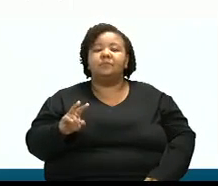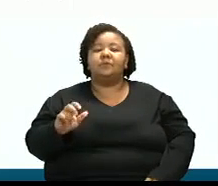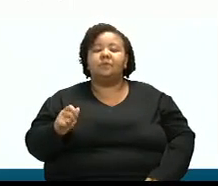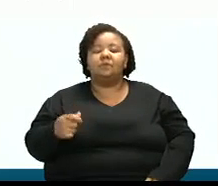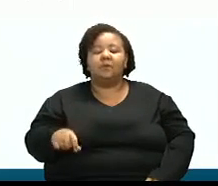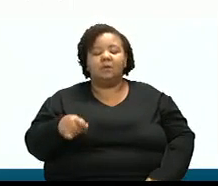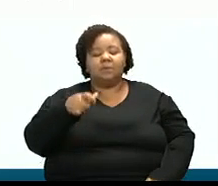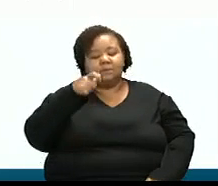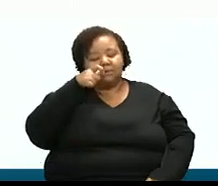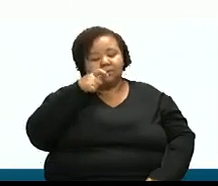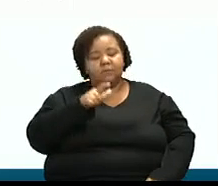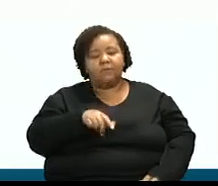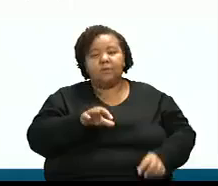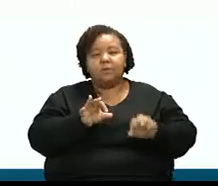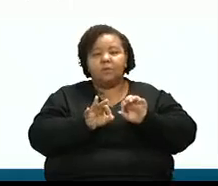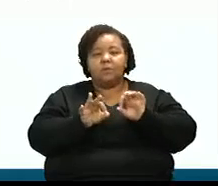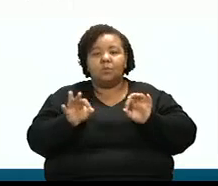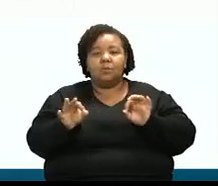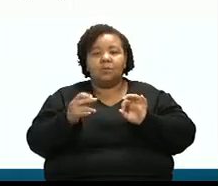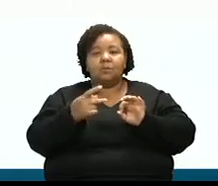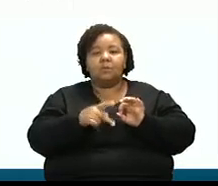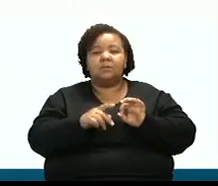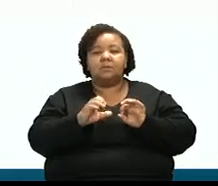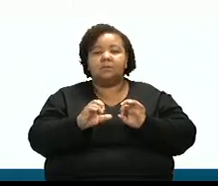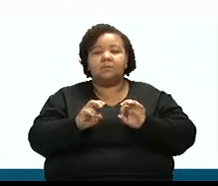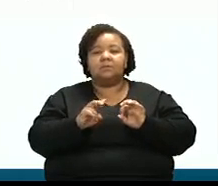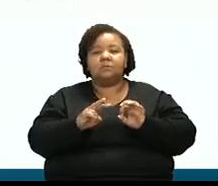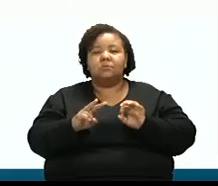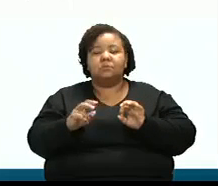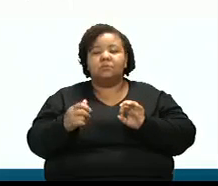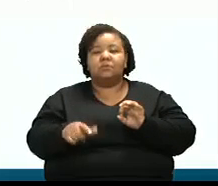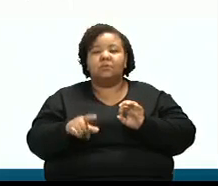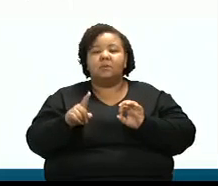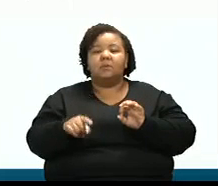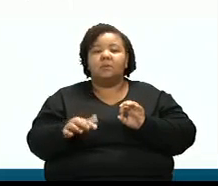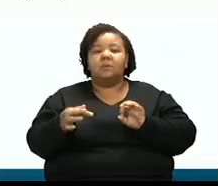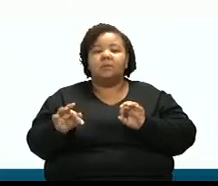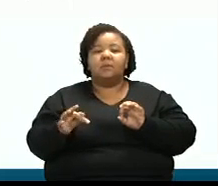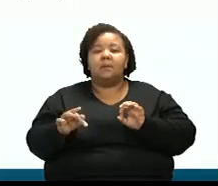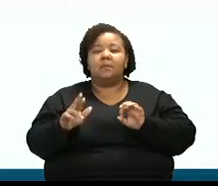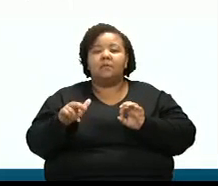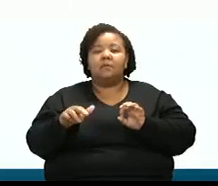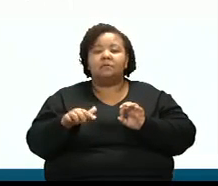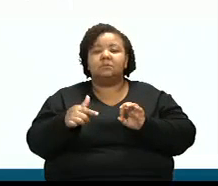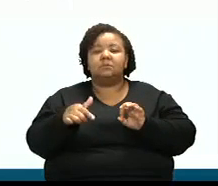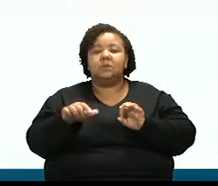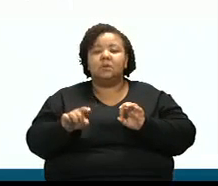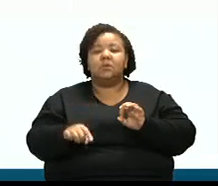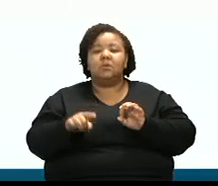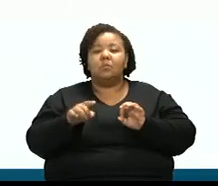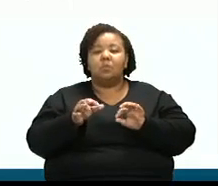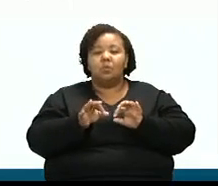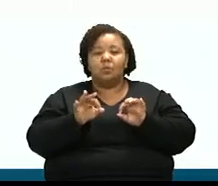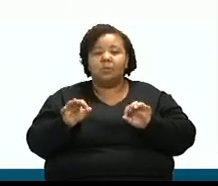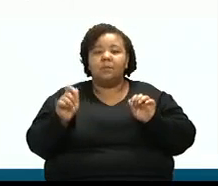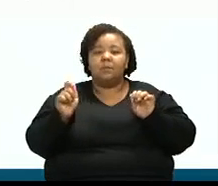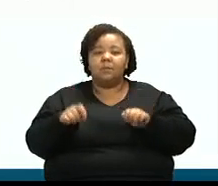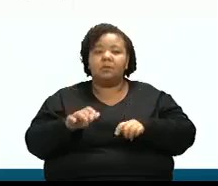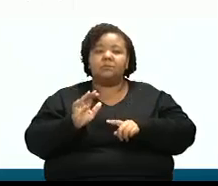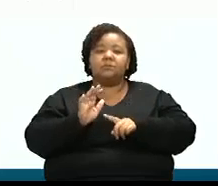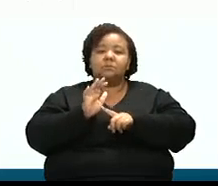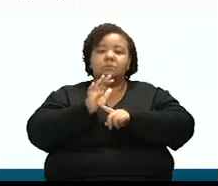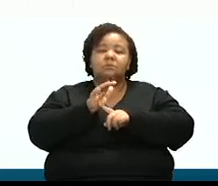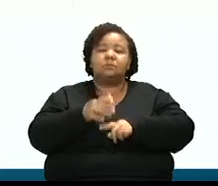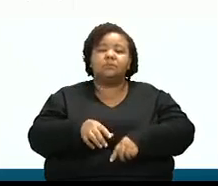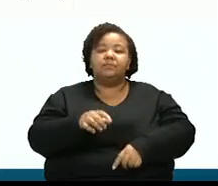avaliar o comprimento dessa curva. Pelas funções de uma variável, o comprimento eu posso expressar como